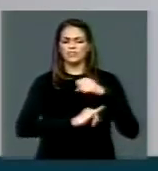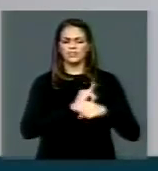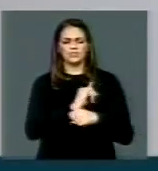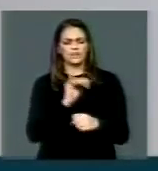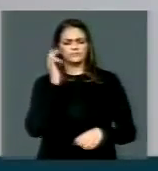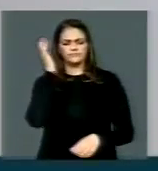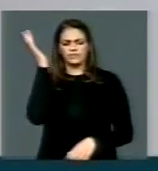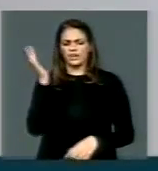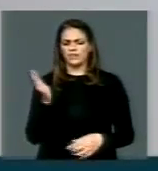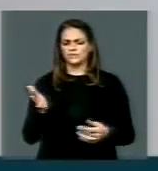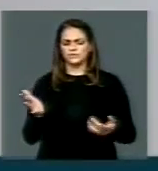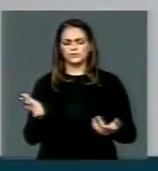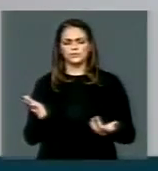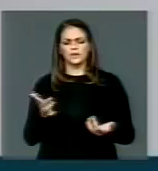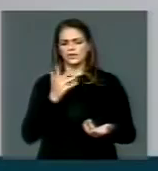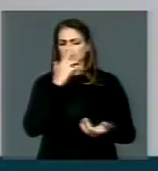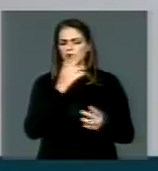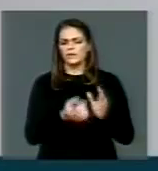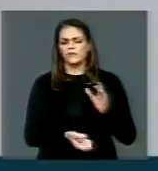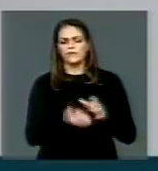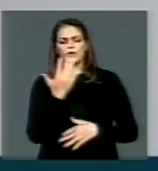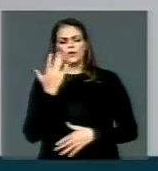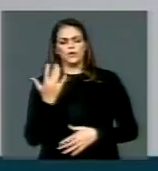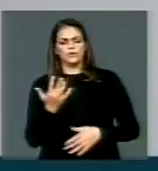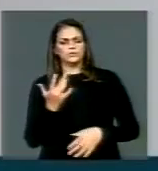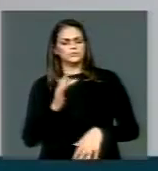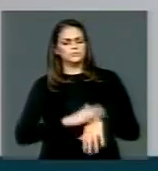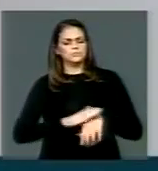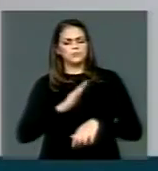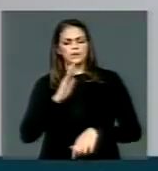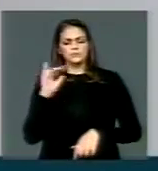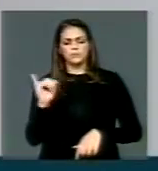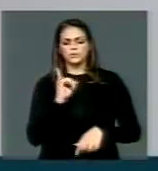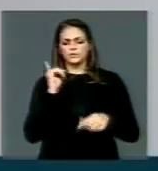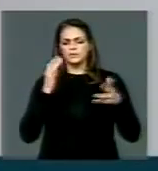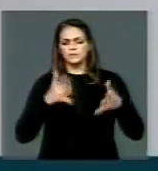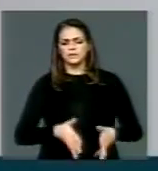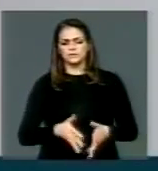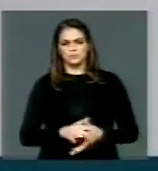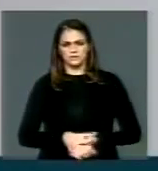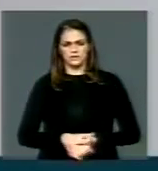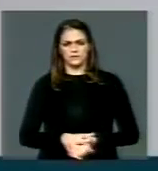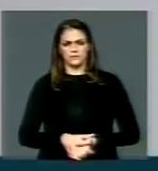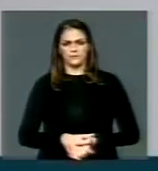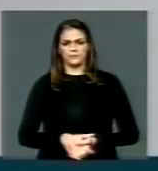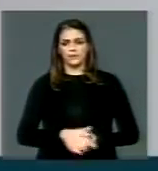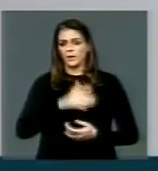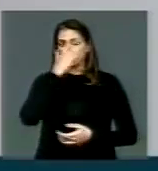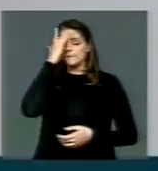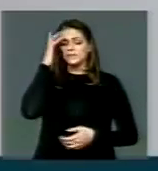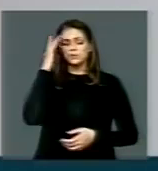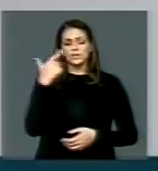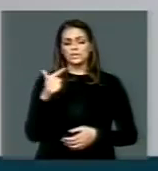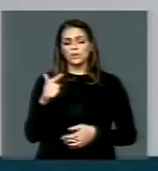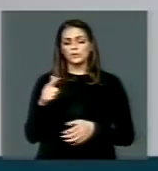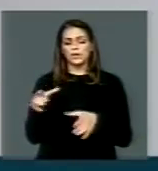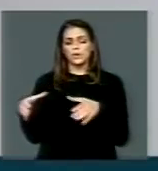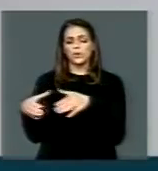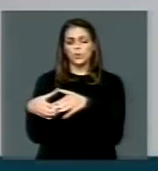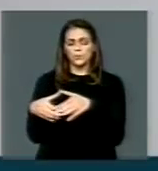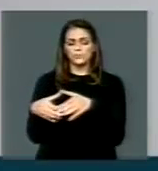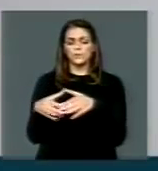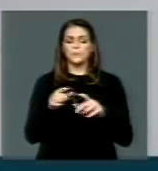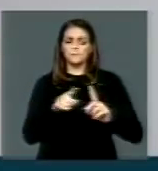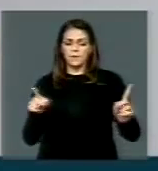é um manancial de participação direta, onde a maioria desorganizada se manifesta, você ter as